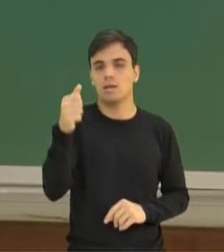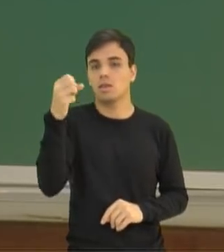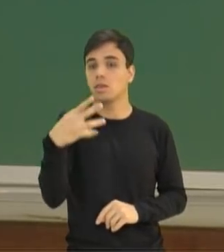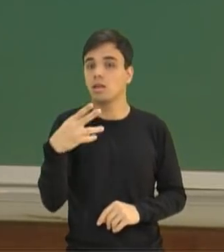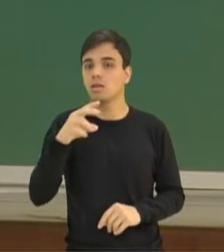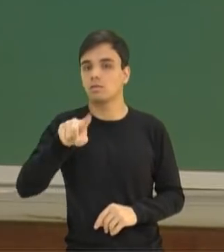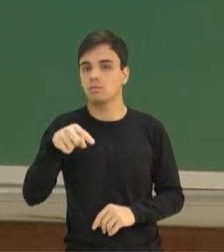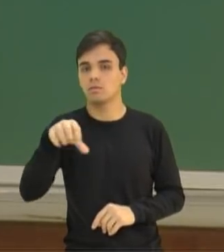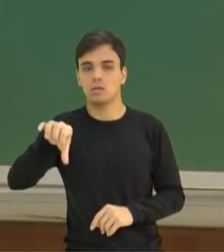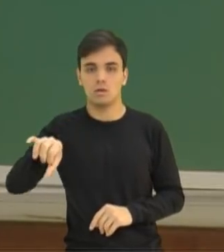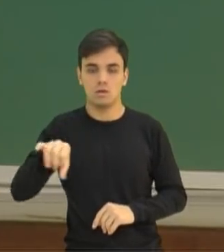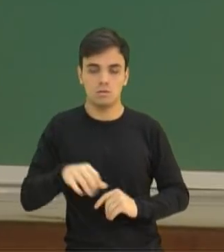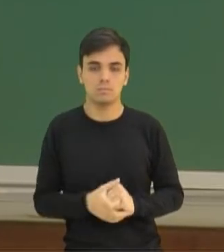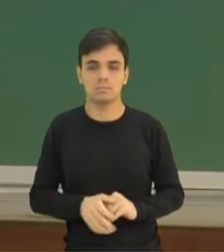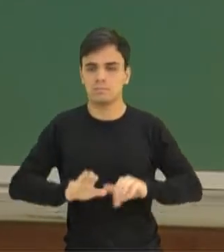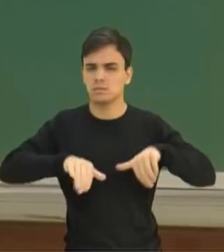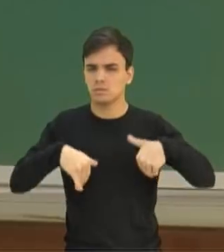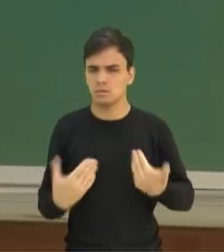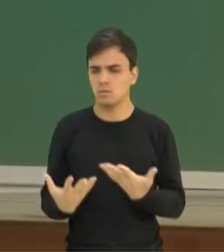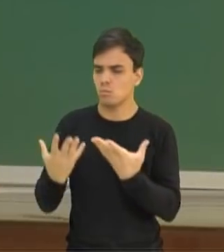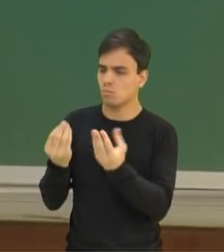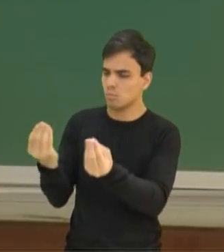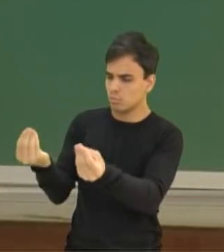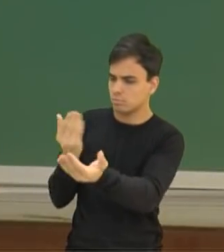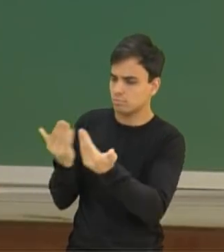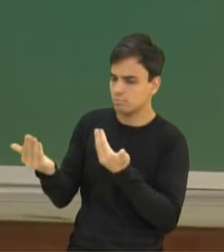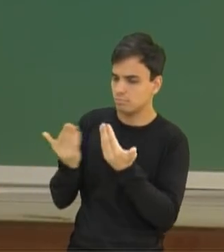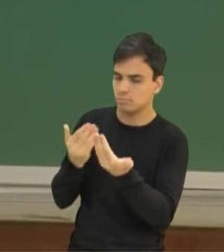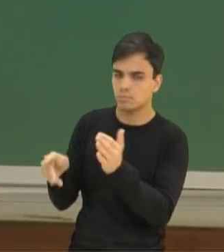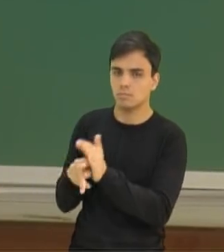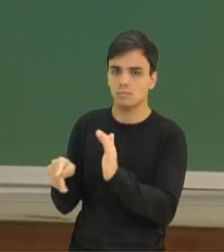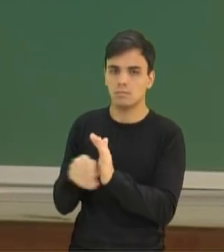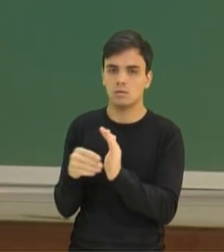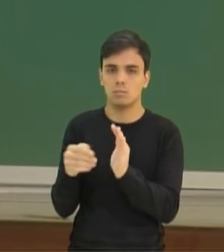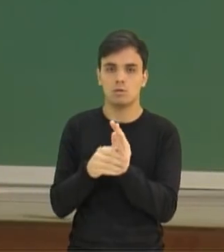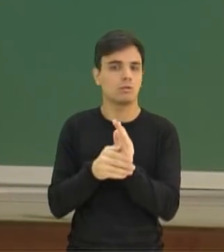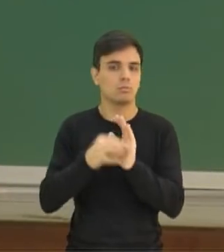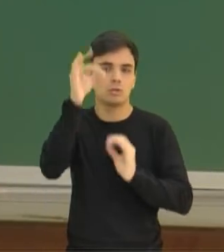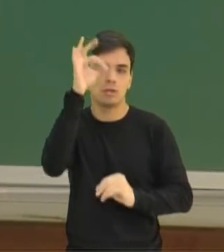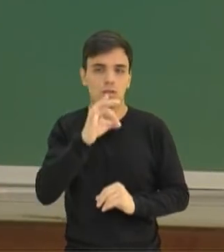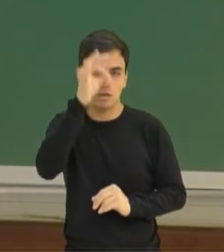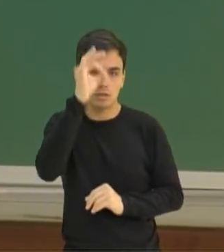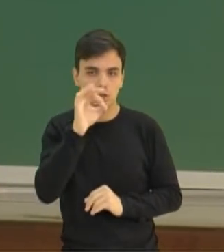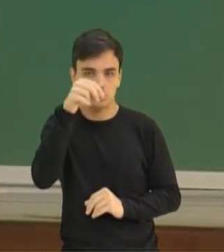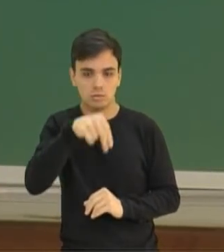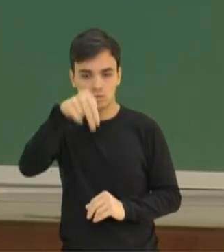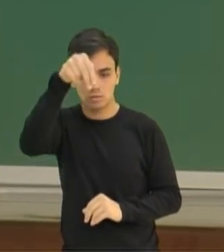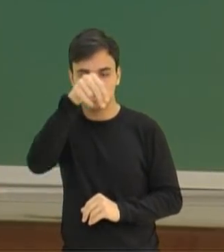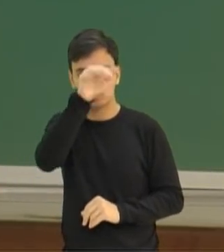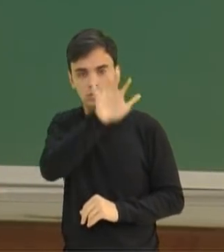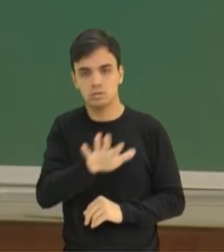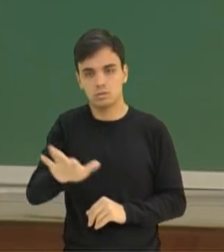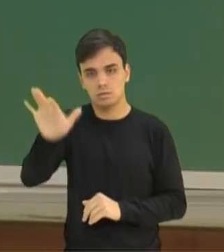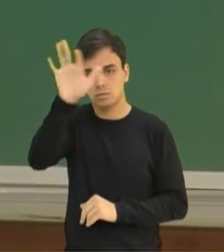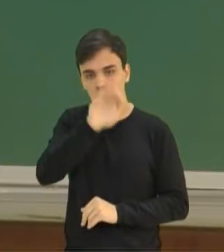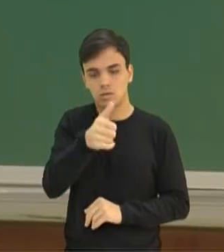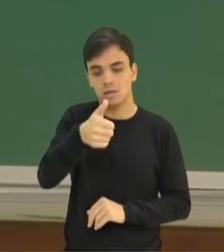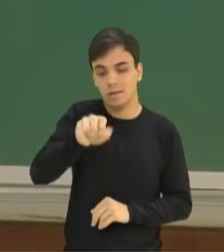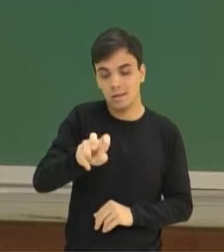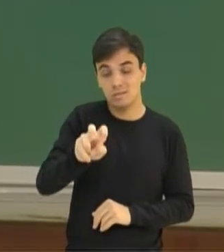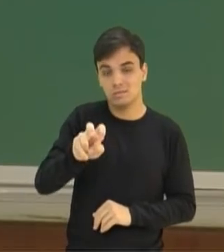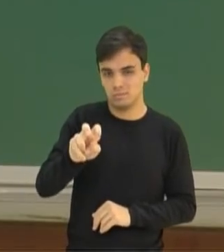13,9%. Então, é bastante comparado com a média nacional ali. Pessoas de 15 anos ou